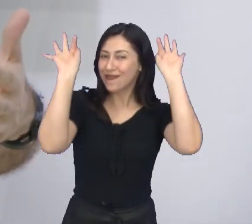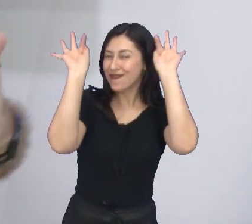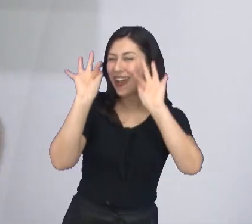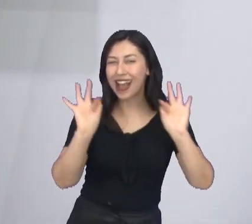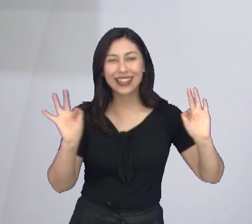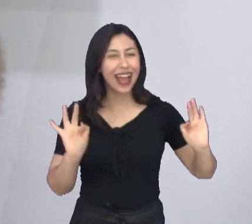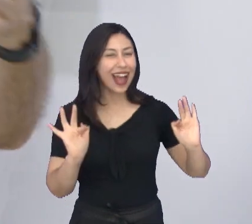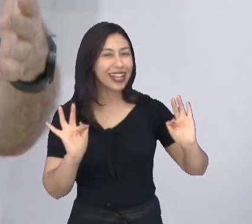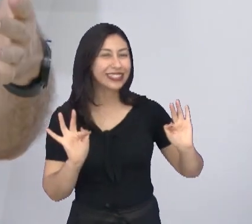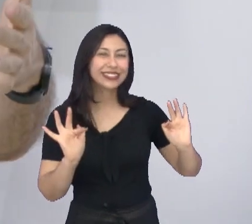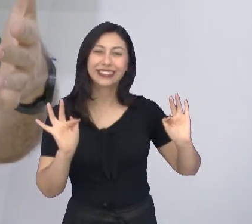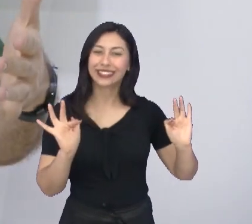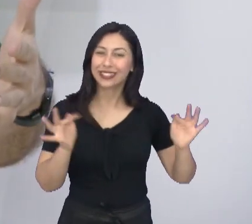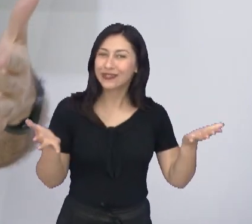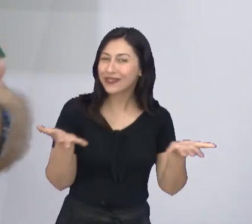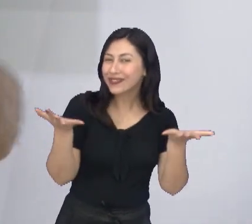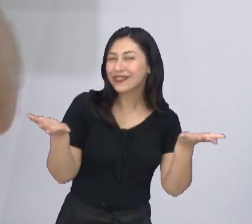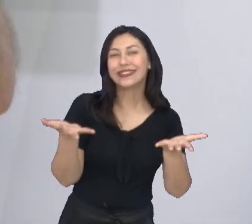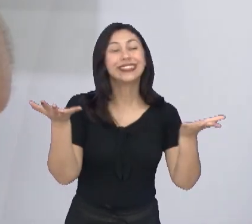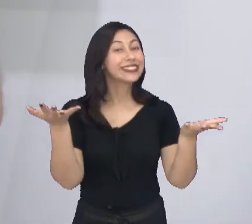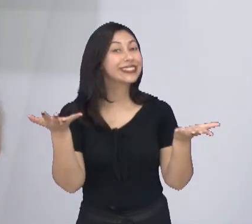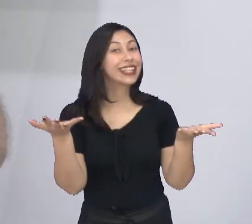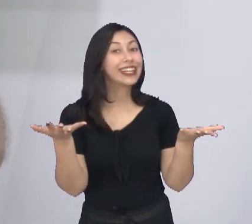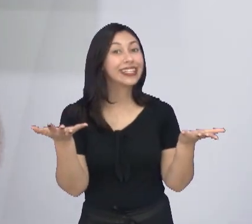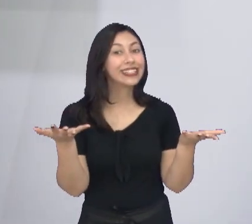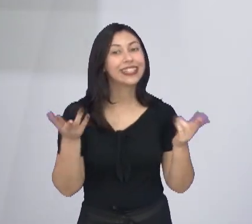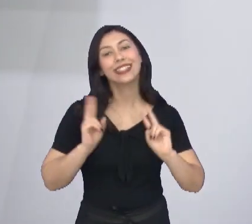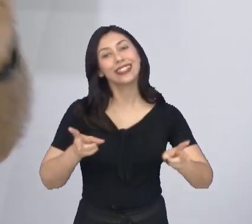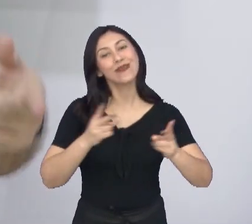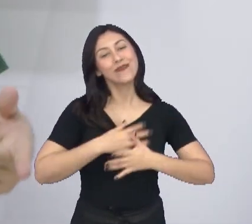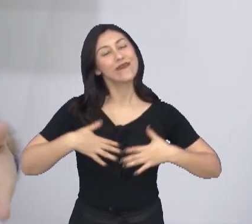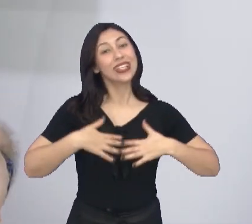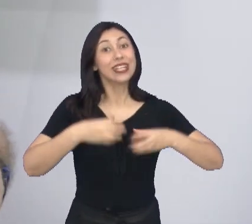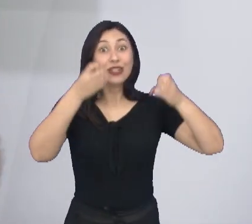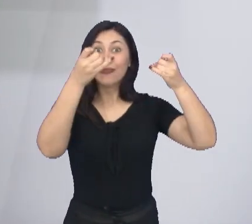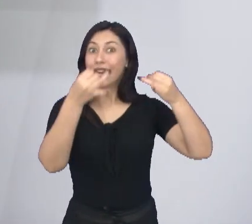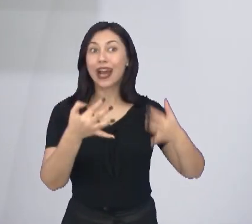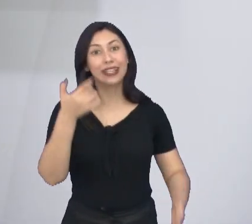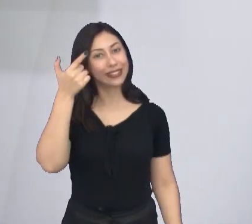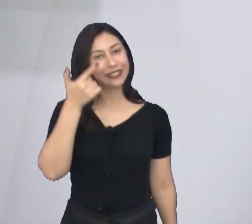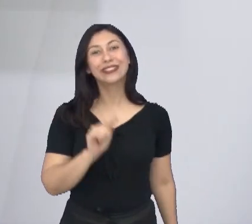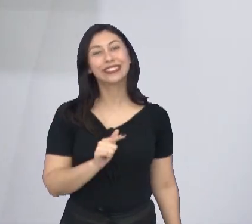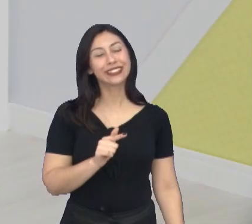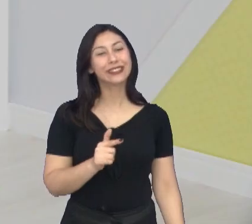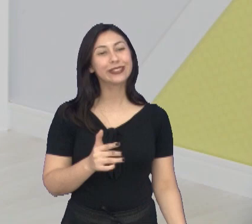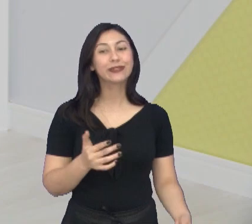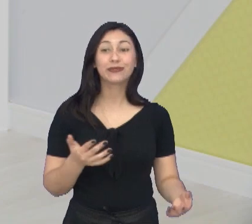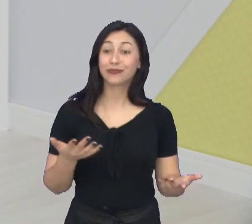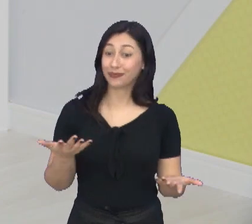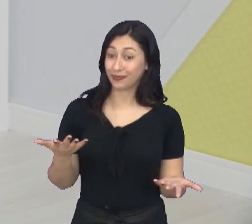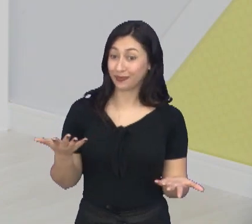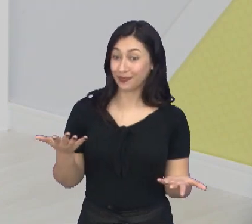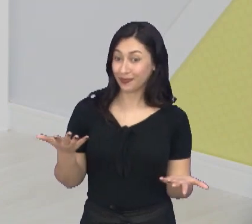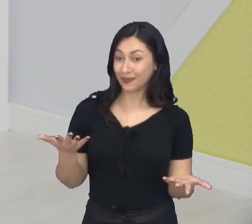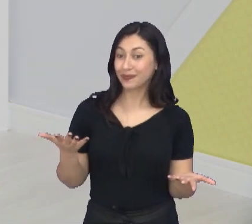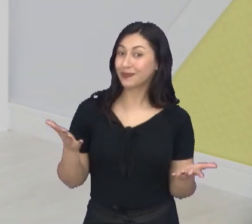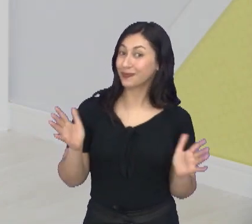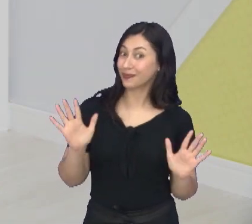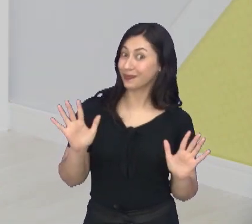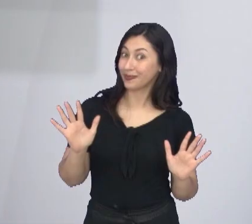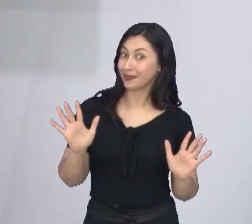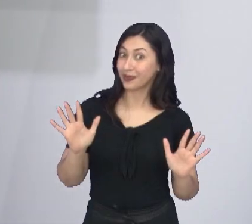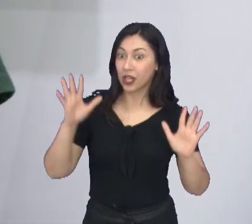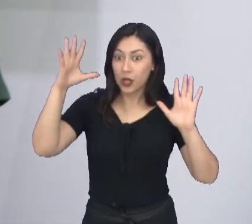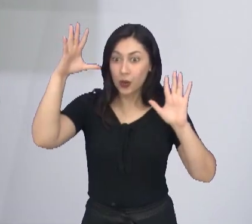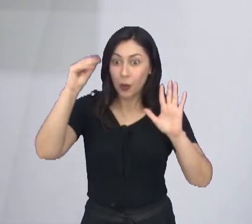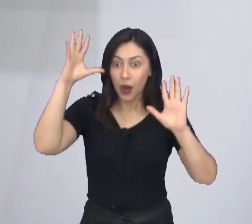para casa de quem está assistindo. E, como sempre, é um prazer inenarrável estar em mais uma Hora do Esporte. A luz já deu uma piscada, hein? Que perigo,